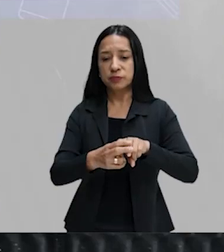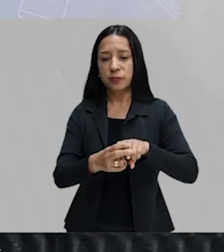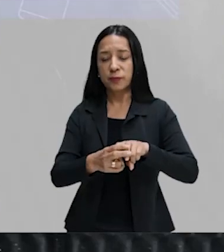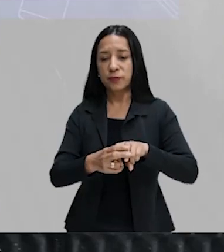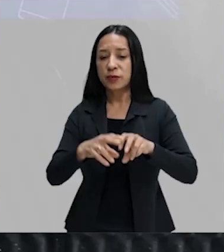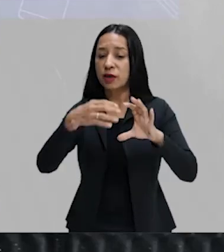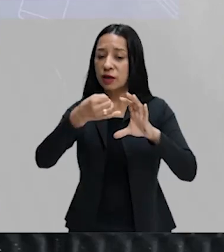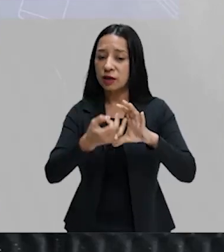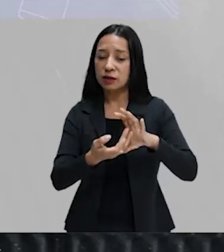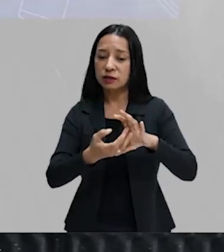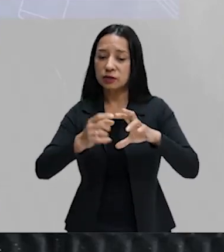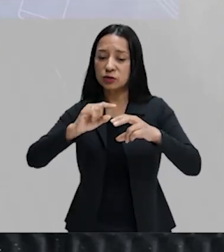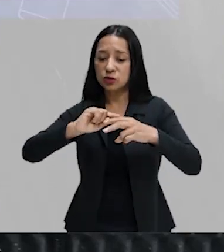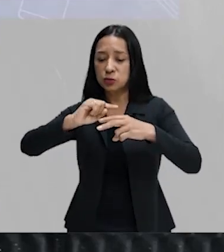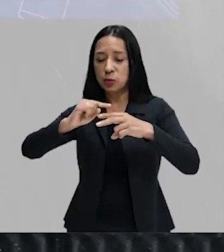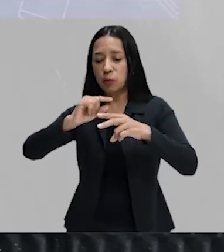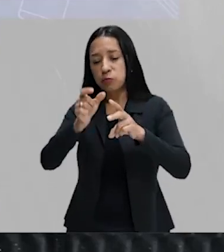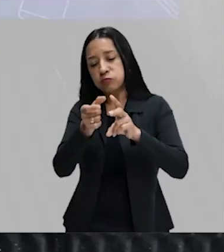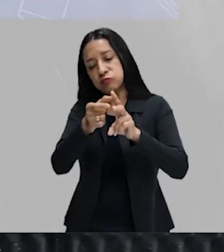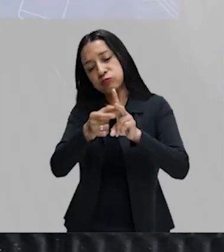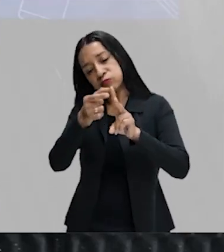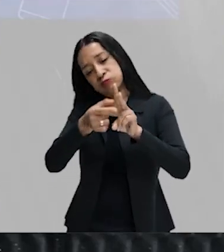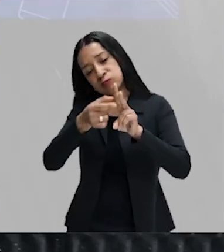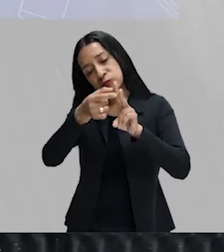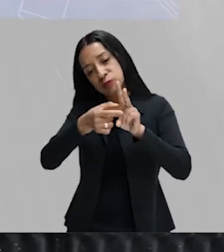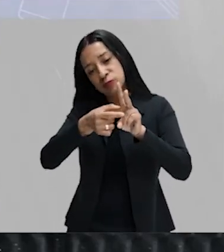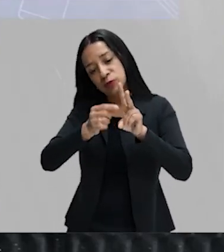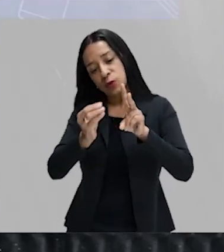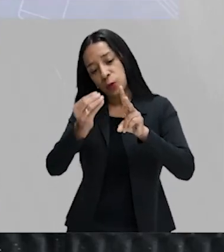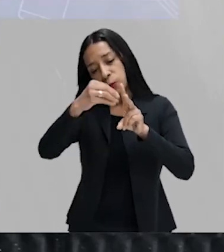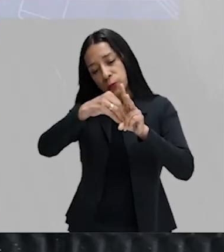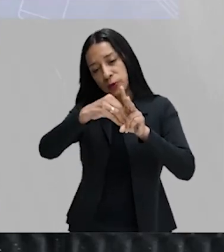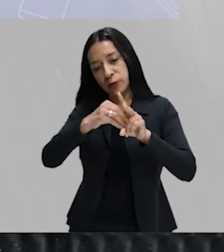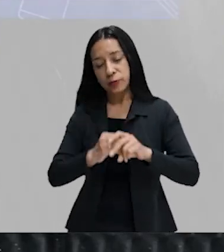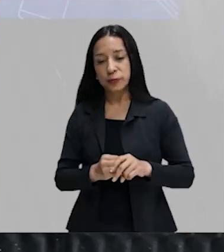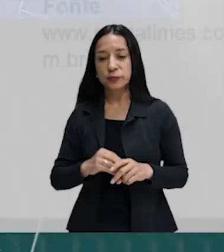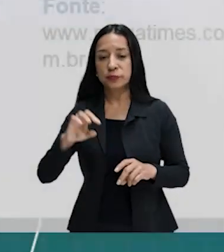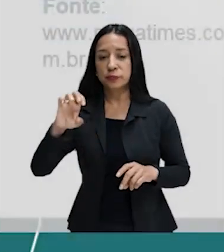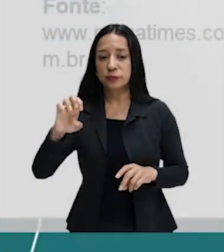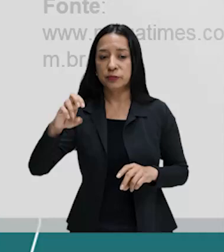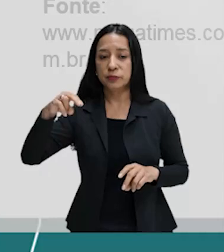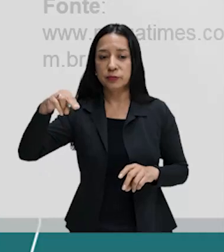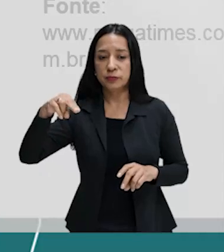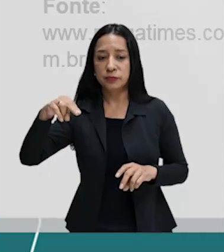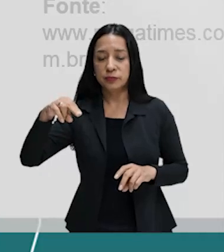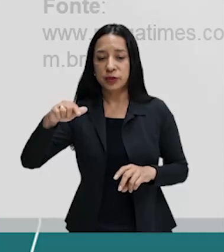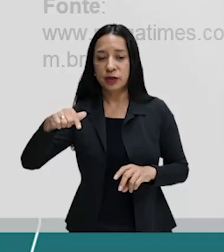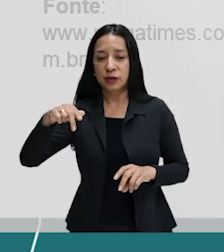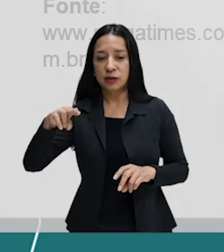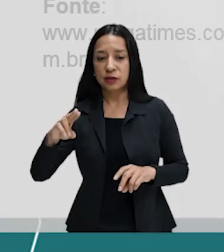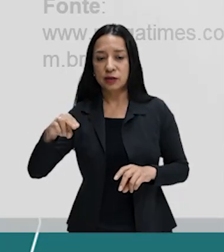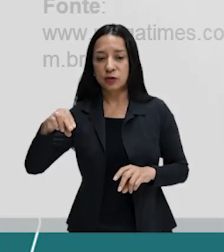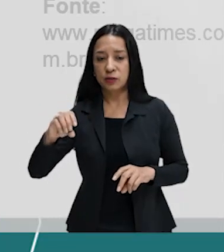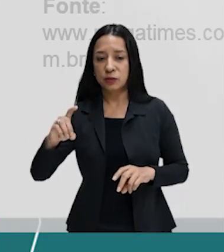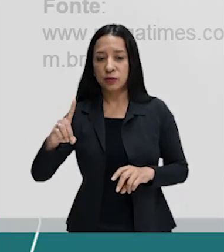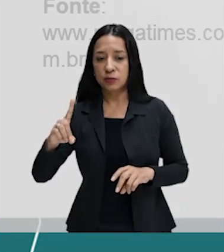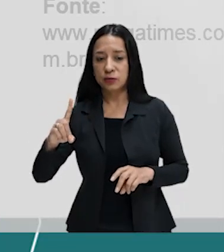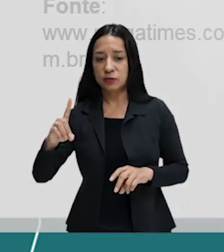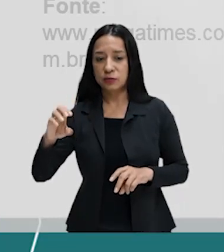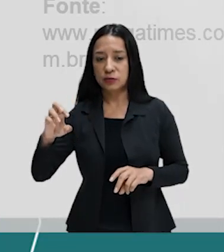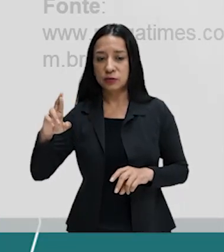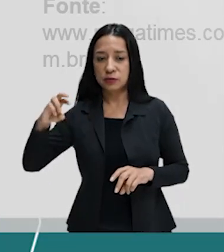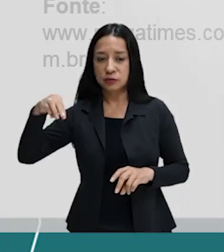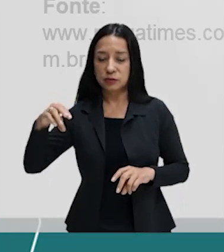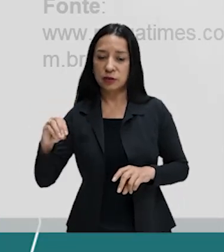carapaça, um esqueleto externo, ok? Nós temos os equinodermos formados pelas estrelas do mar,